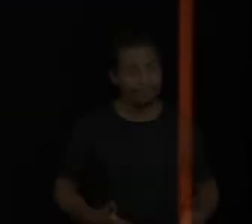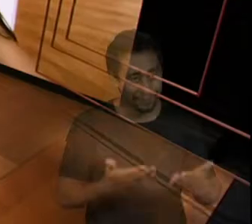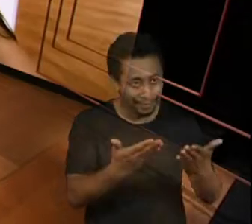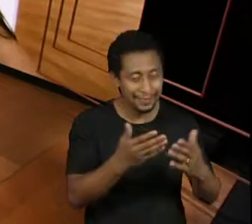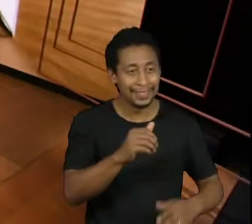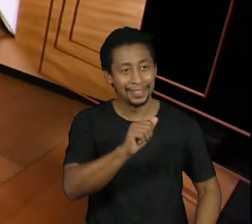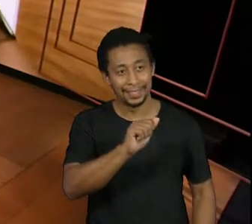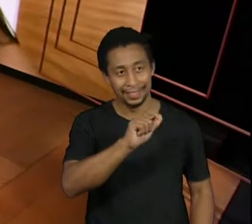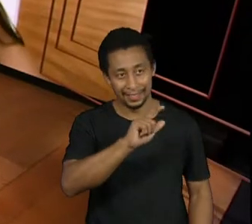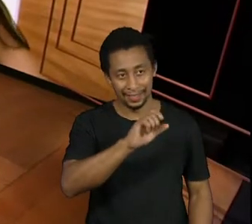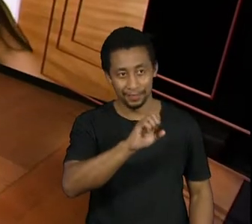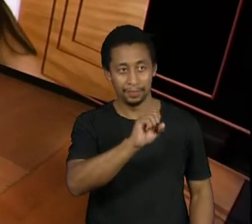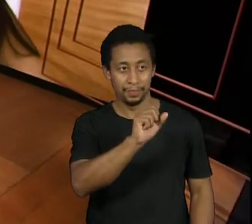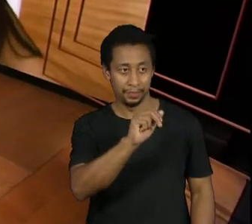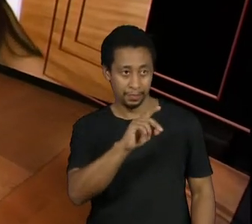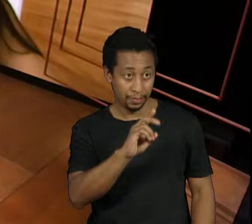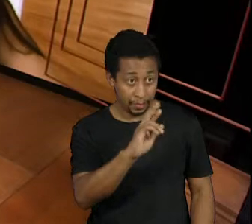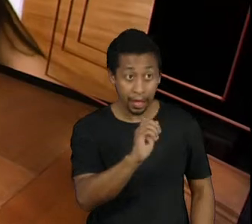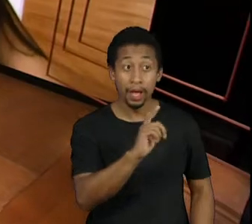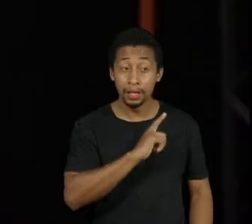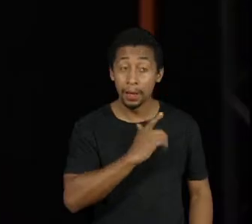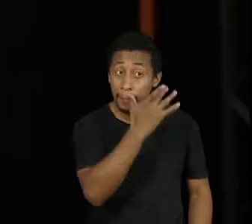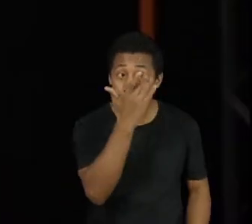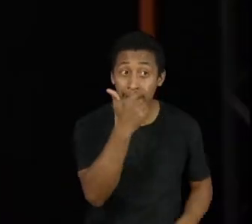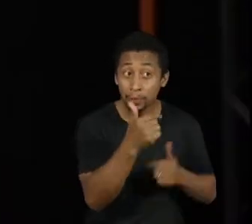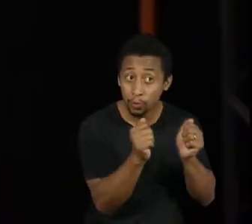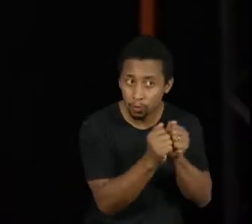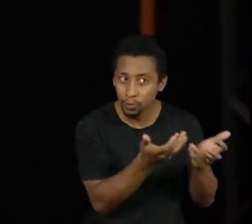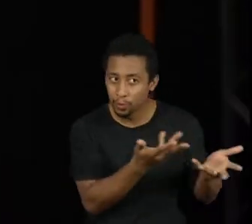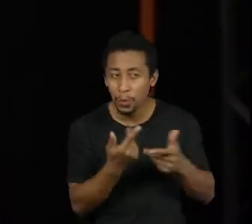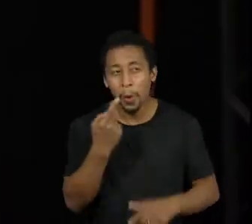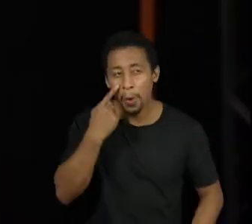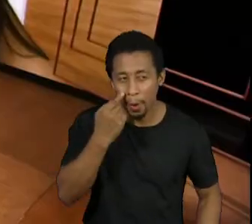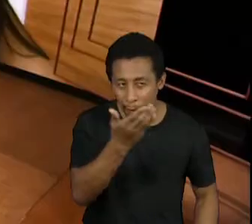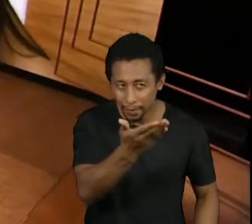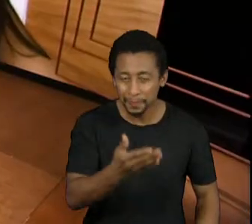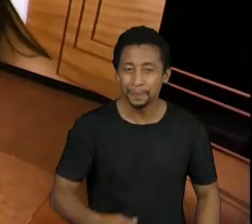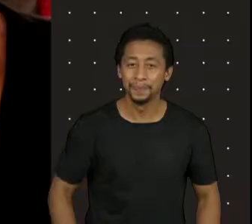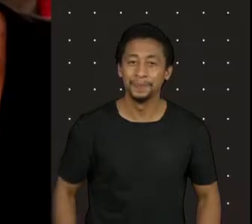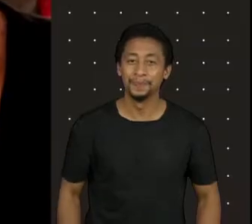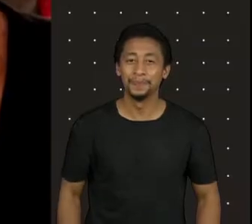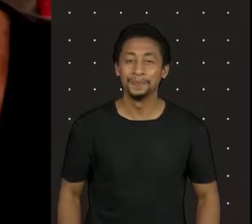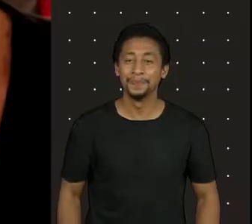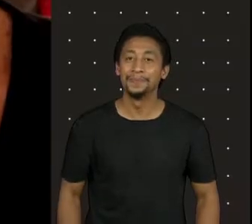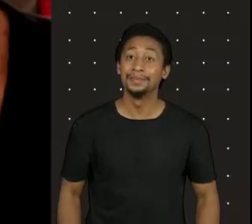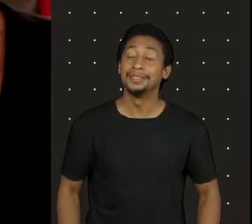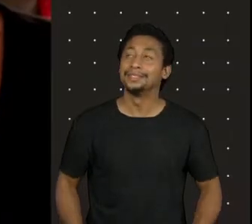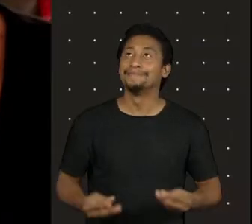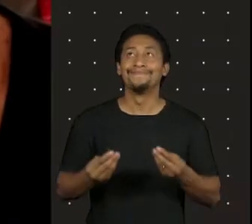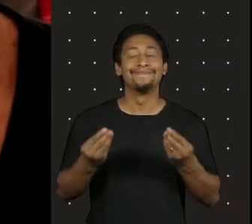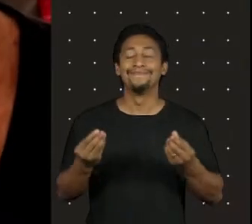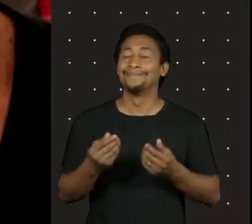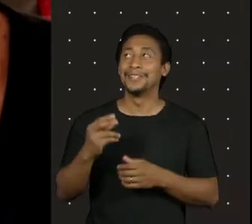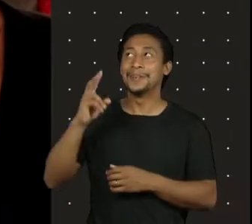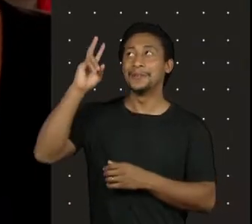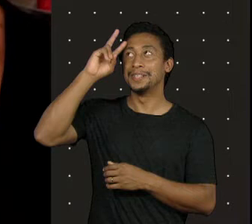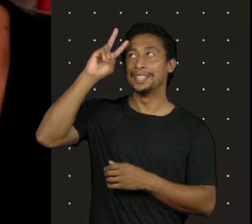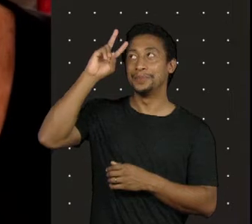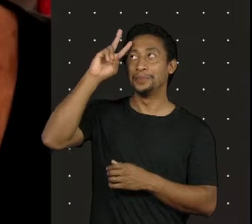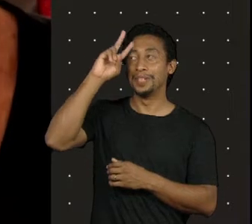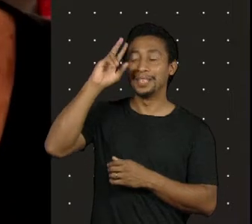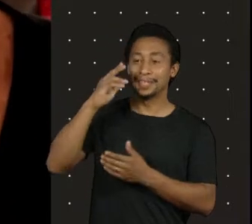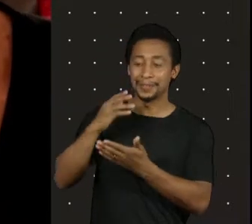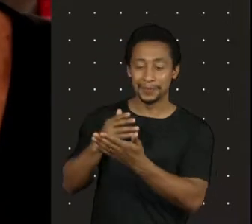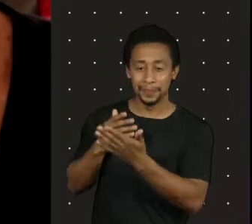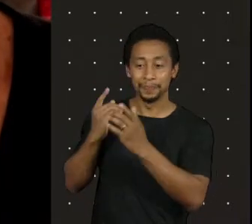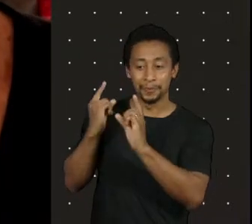Alessandra, a gente já tem o depoimento de uma pessoa que trabalhou com você. Vamos ver? É muito gostoso lembrar